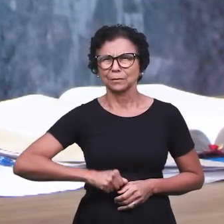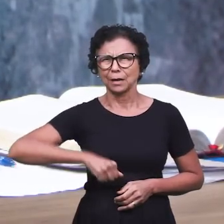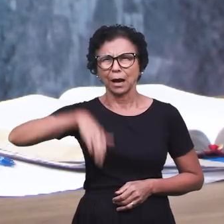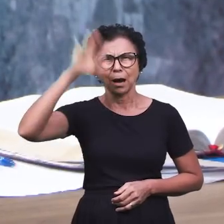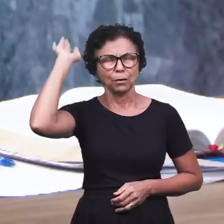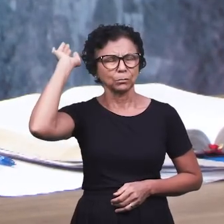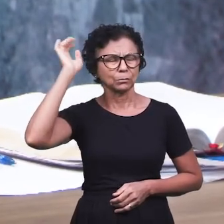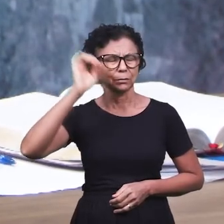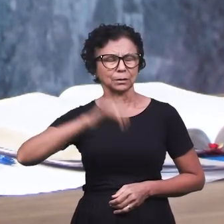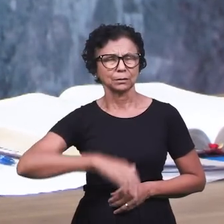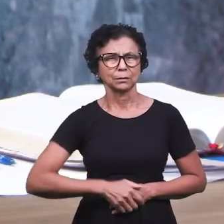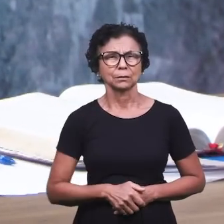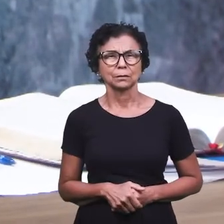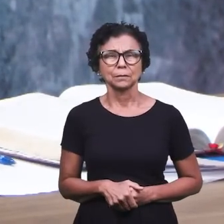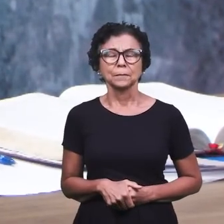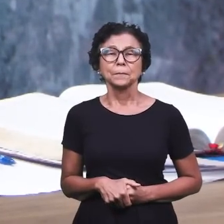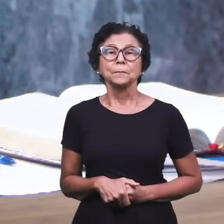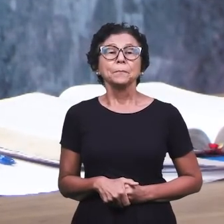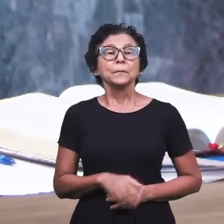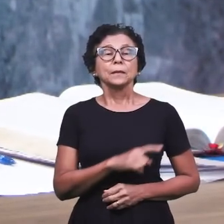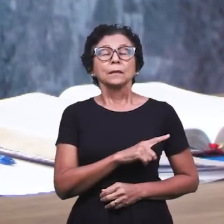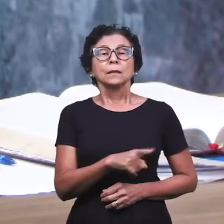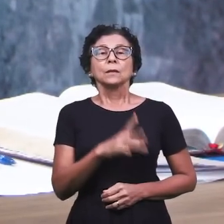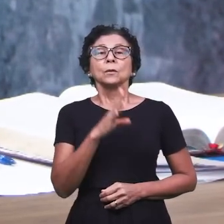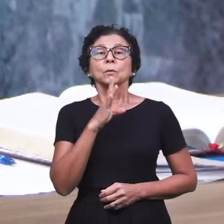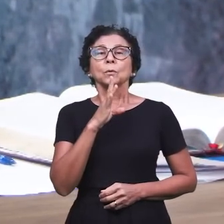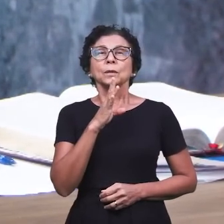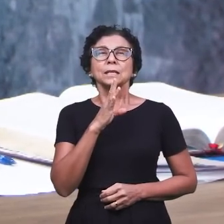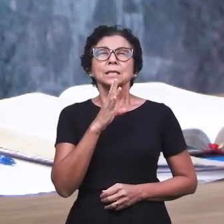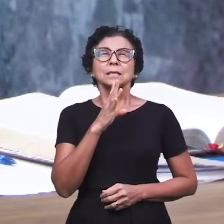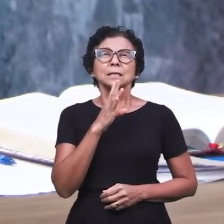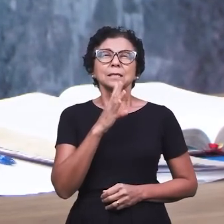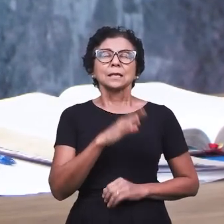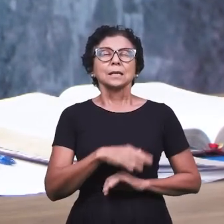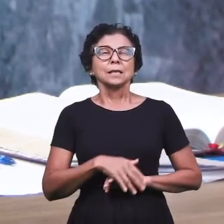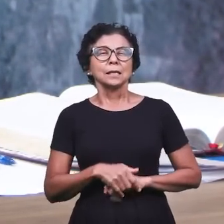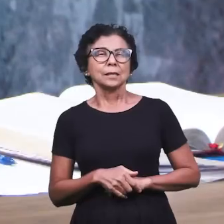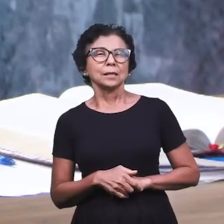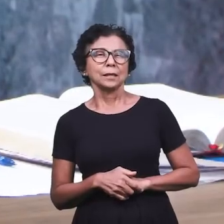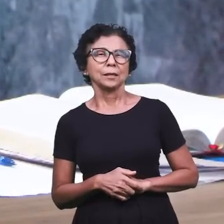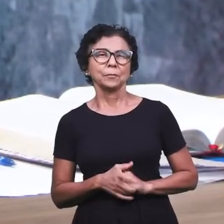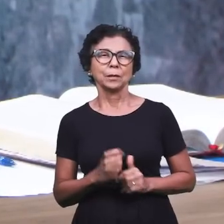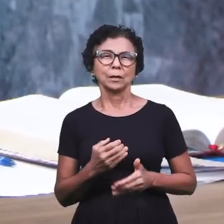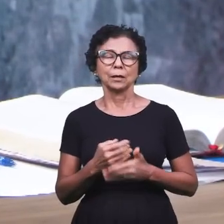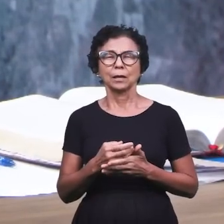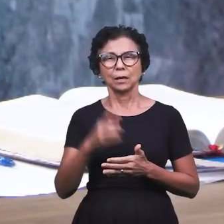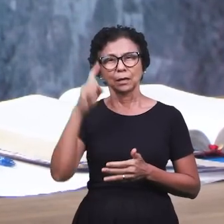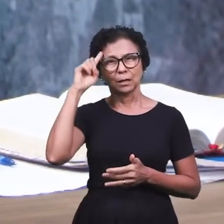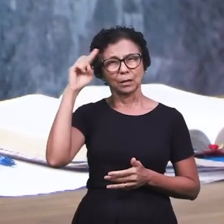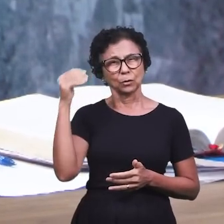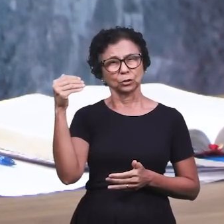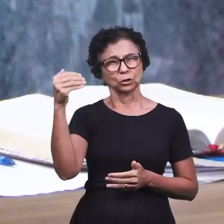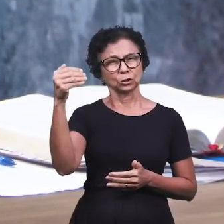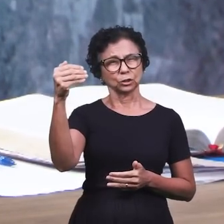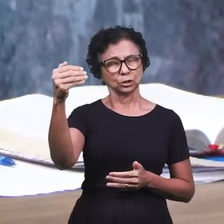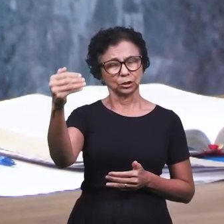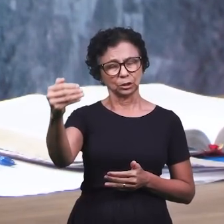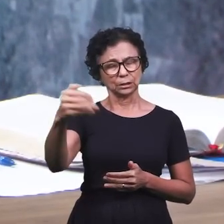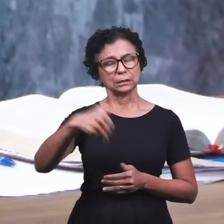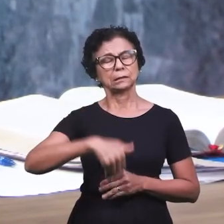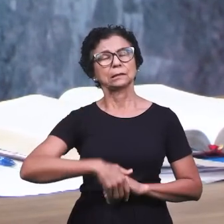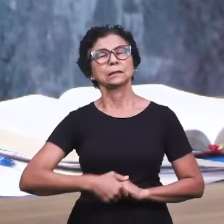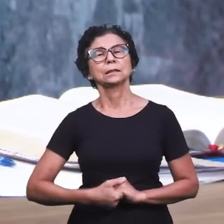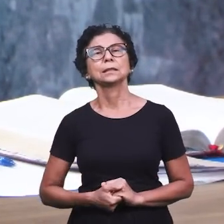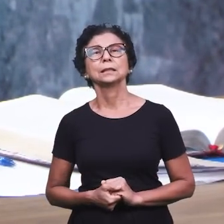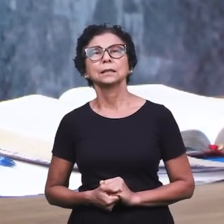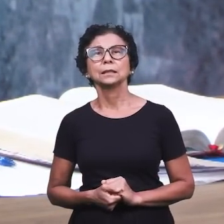justa medida, e eles conheciam, né, os meandros ali do dia a dia, do cotidiano, as situações que poderiam ser usadas